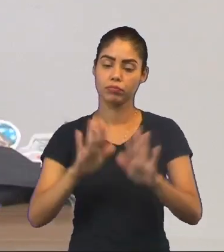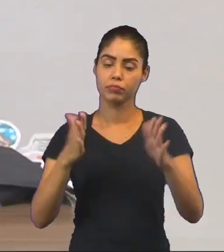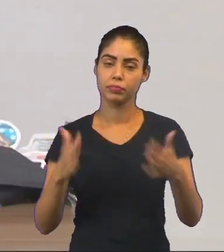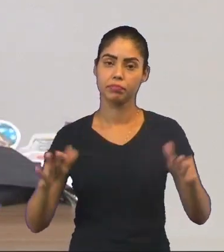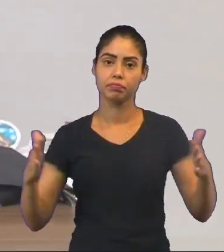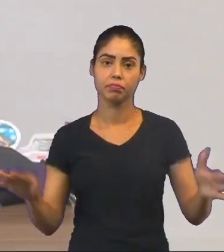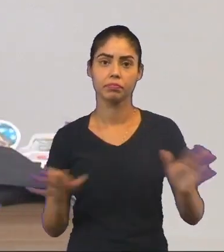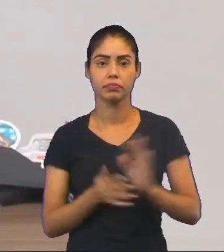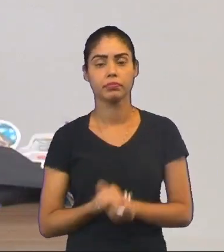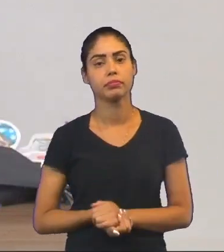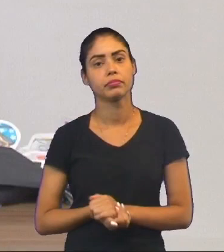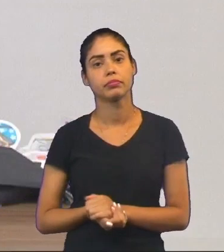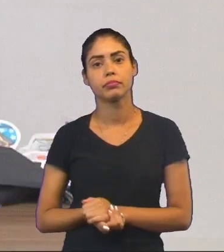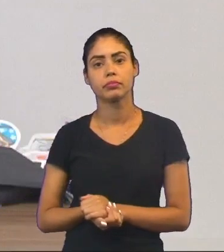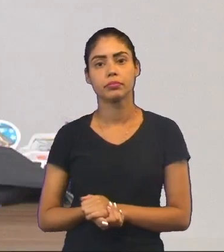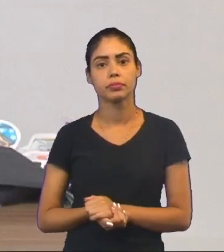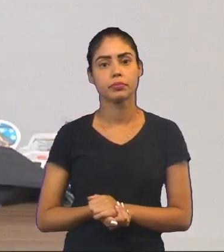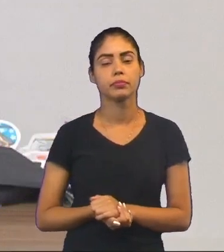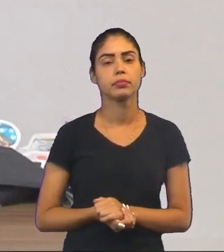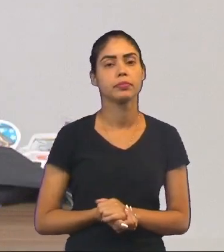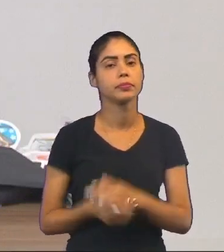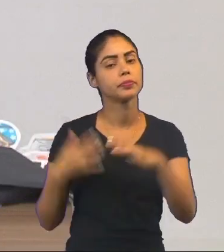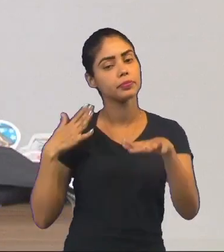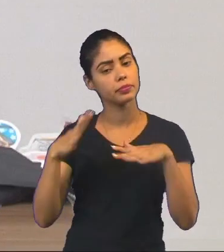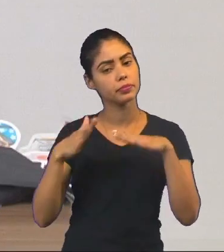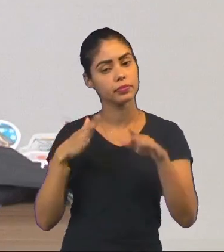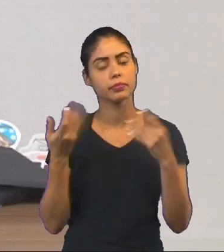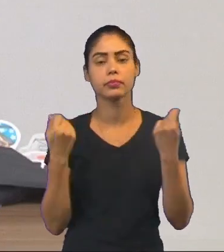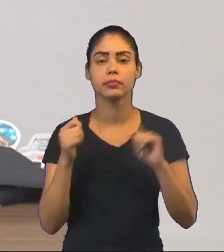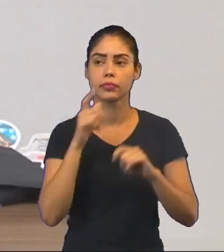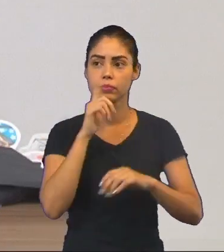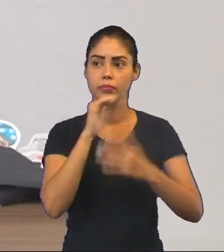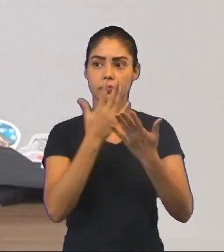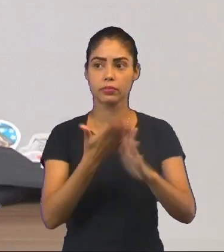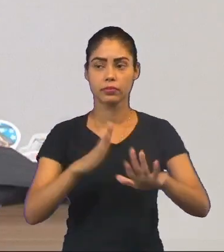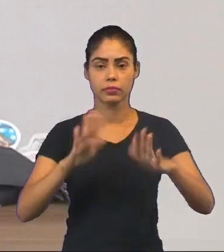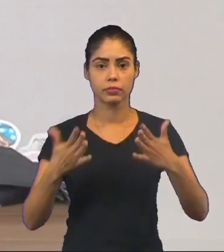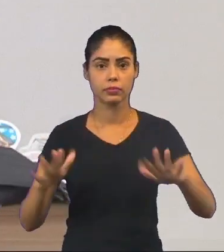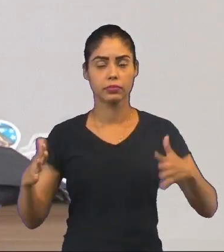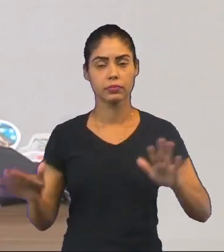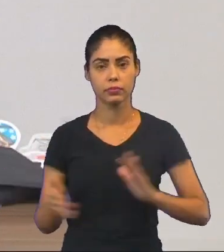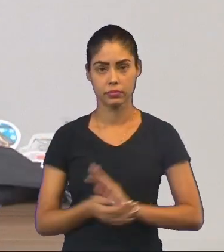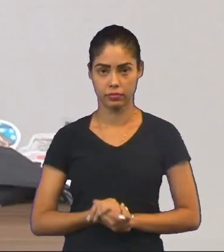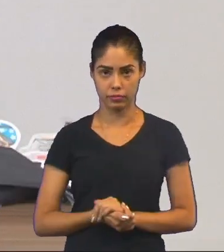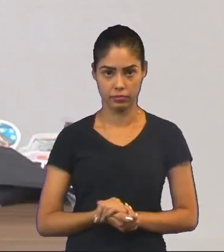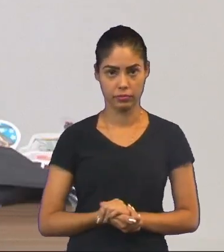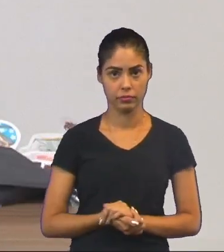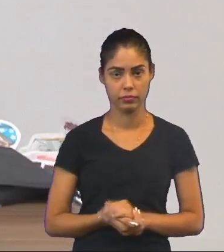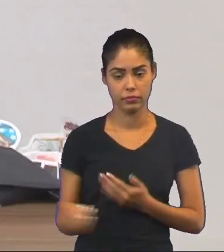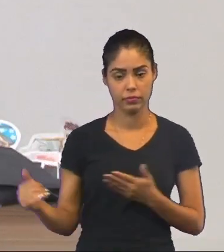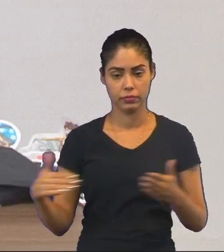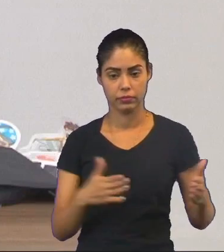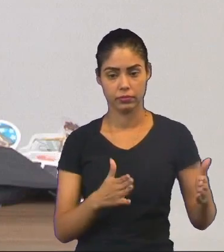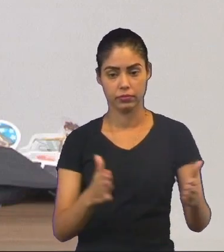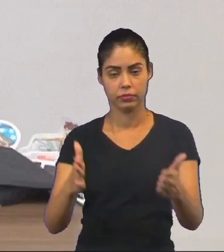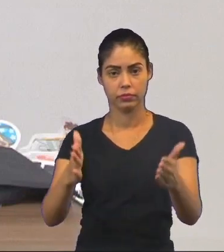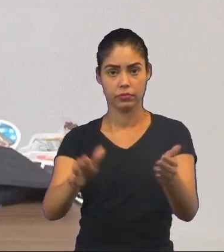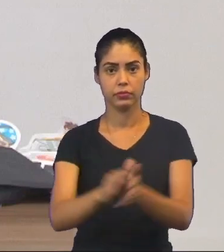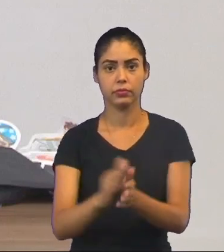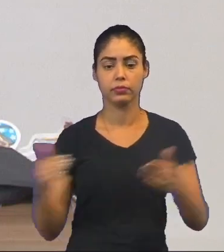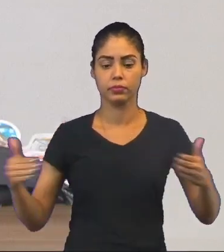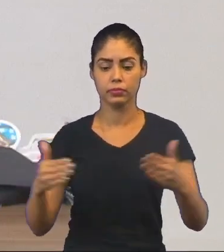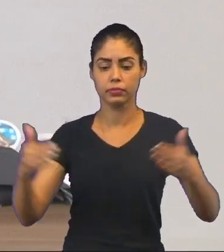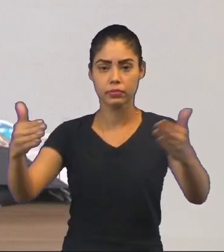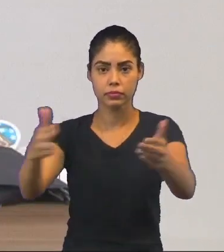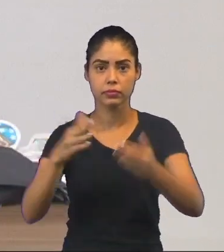aquático. Afinal, para ele se deslocar, para ele se movimentar, é necessário o quê? A água, seja dos rios, de